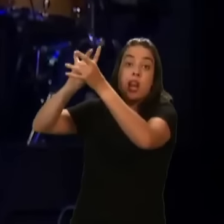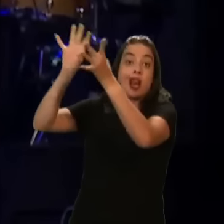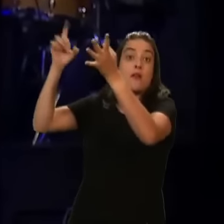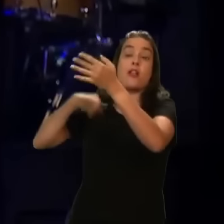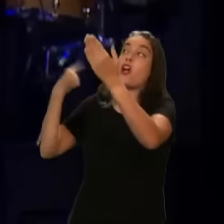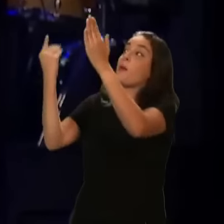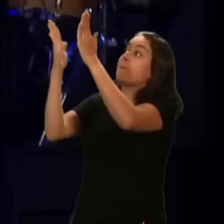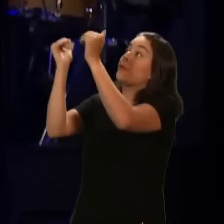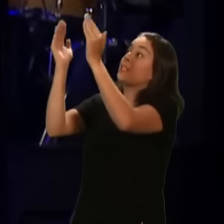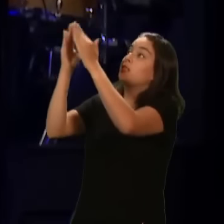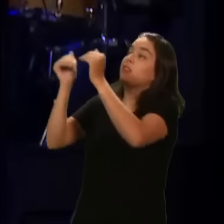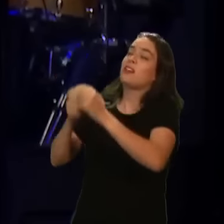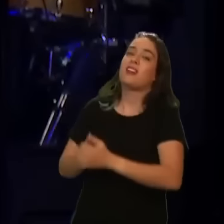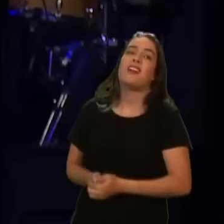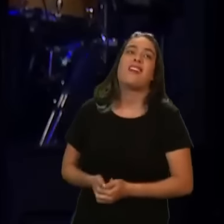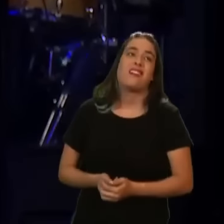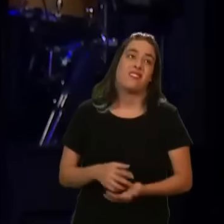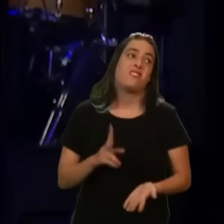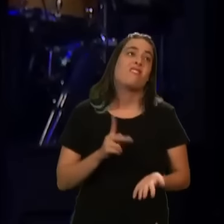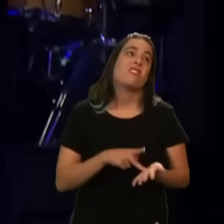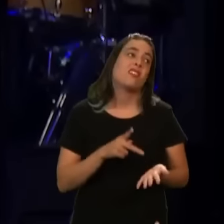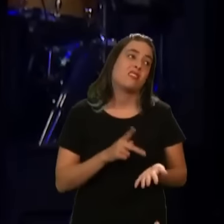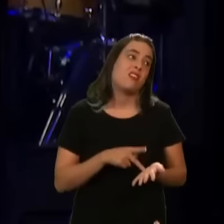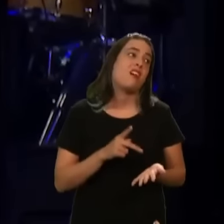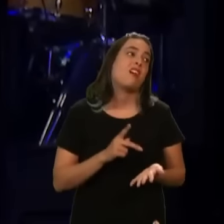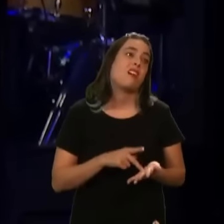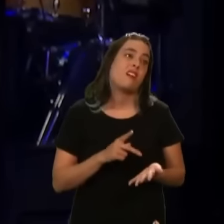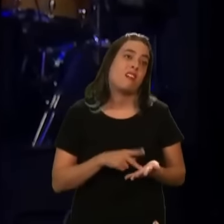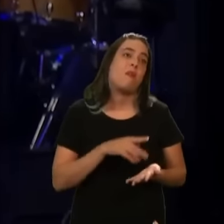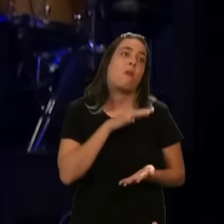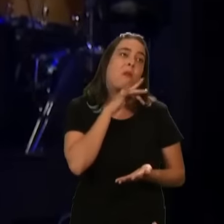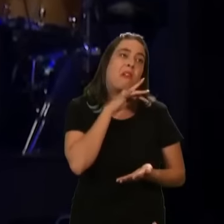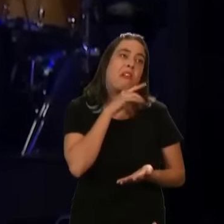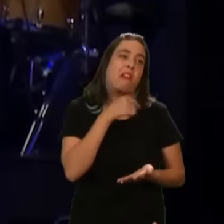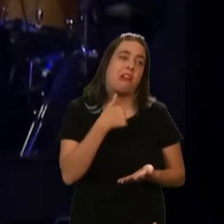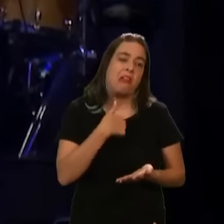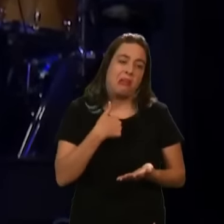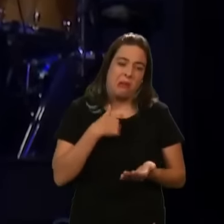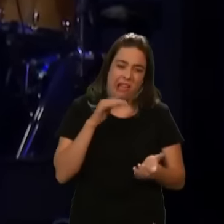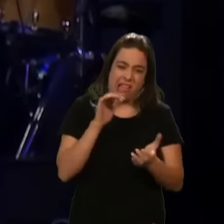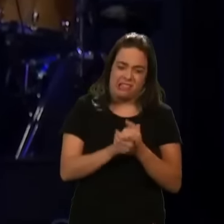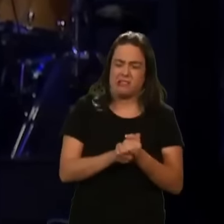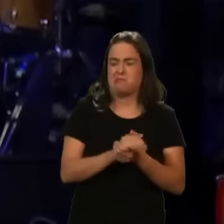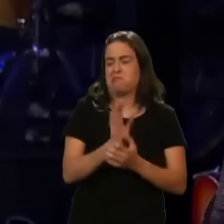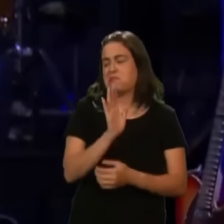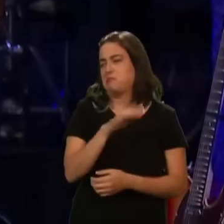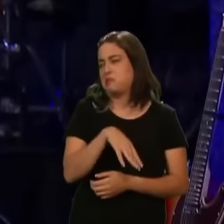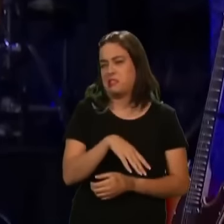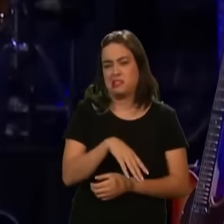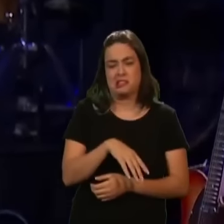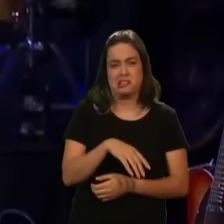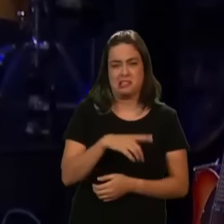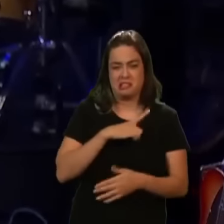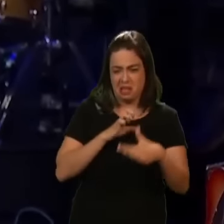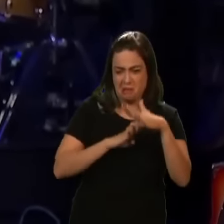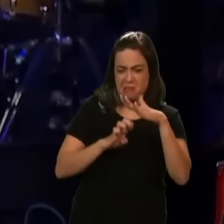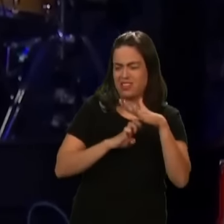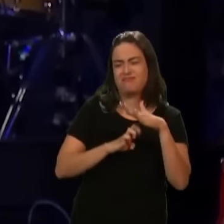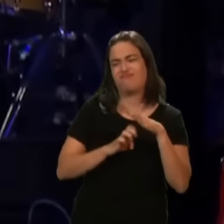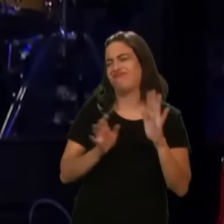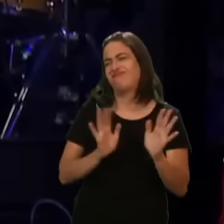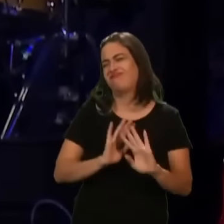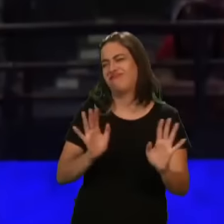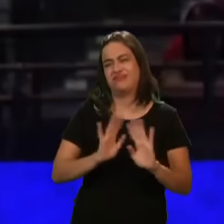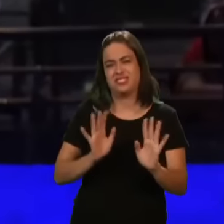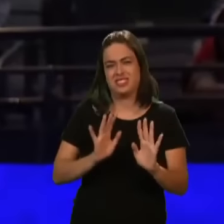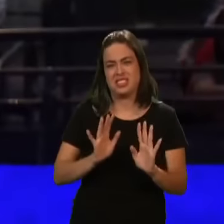faz? É isso mesmo. Quem sou eu para casar? Quem sou eu para ter uma empresa? Quem